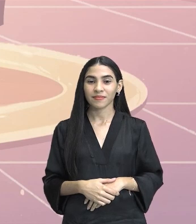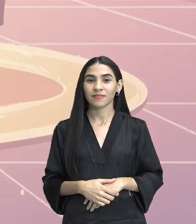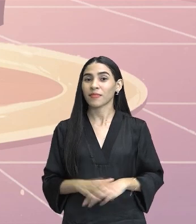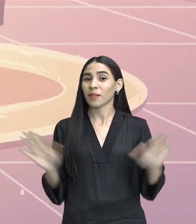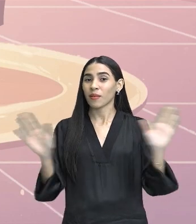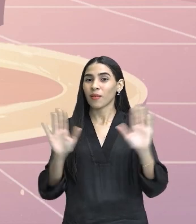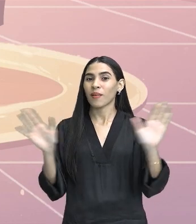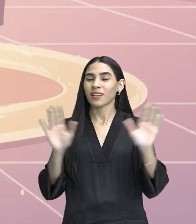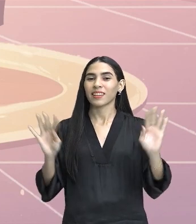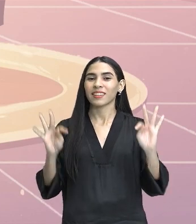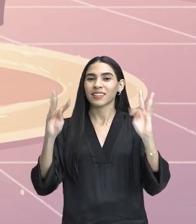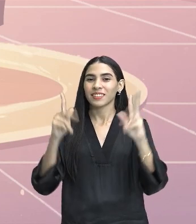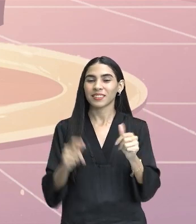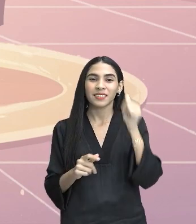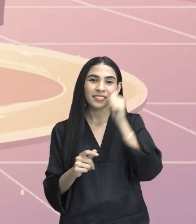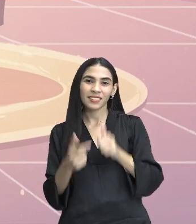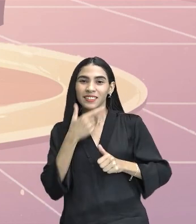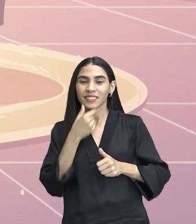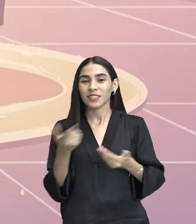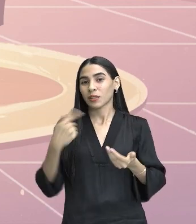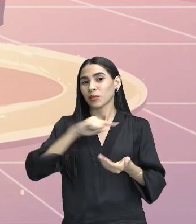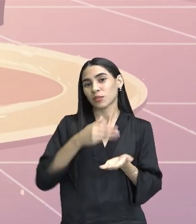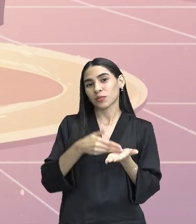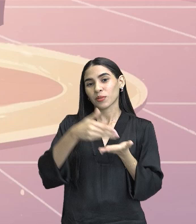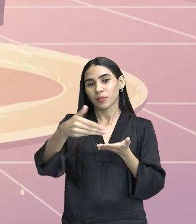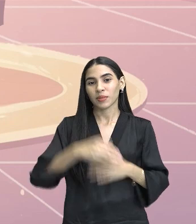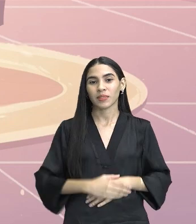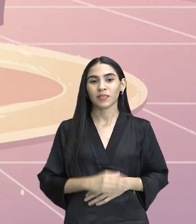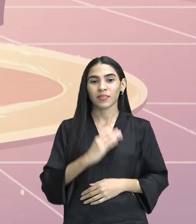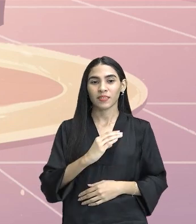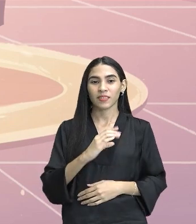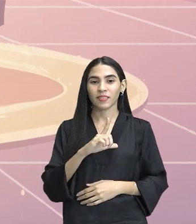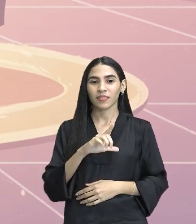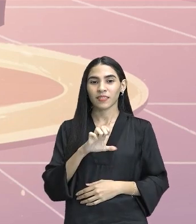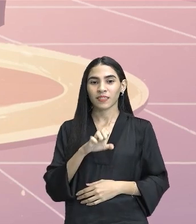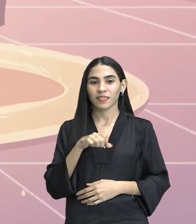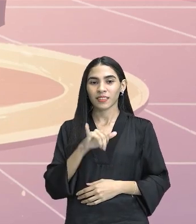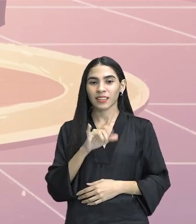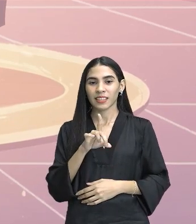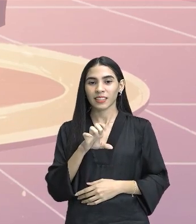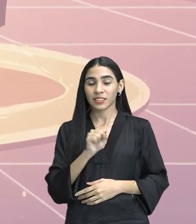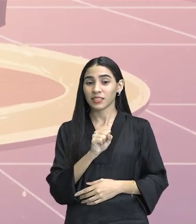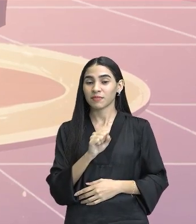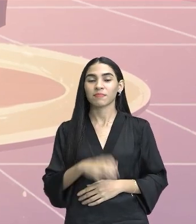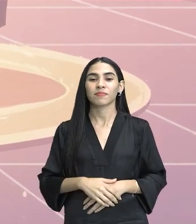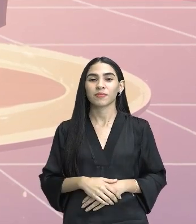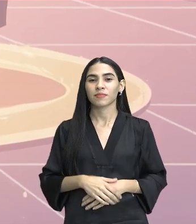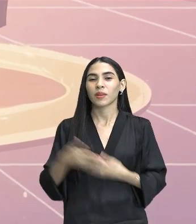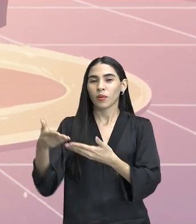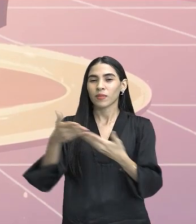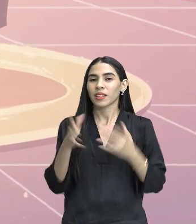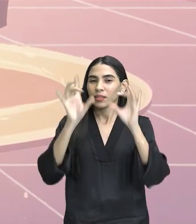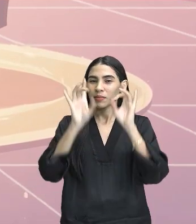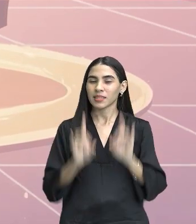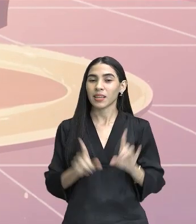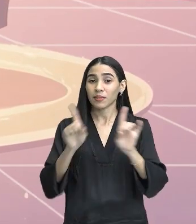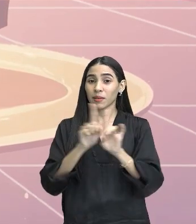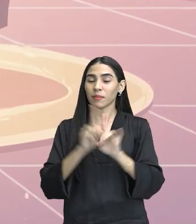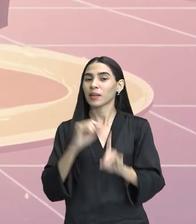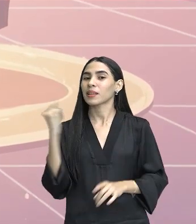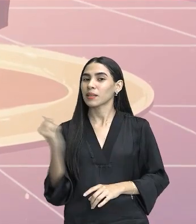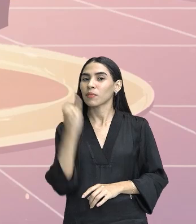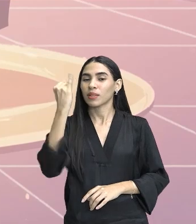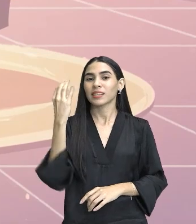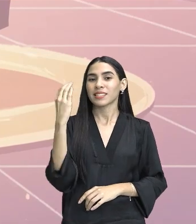Olá para todos e todas! Iniciamos o Glade Show! Com um convidado muito especial e importante para as